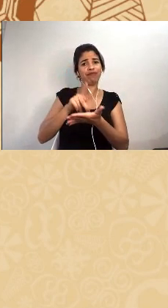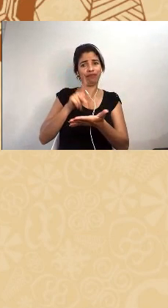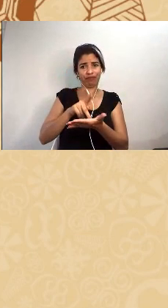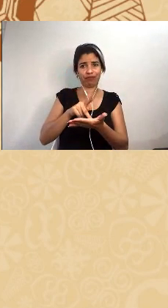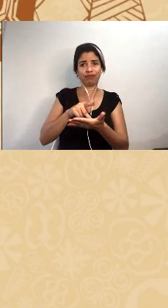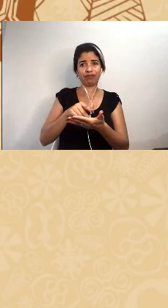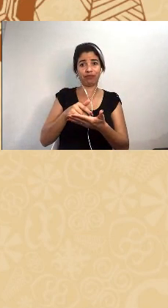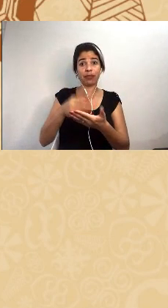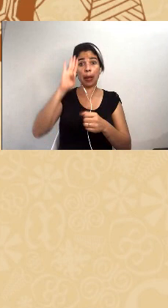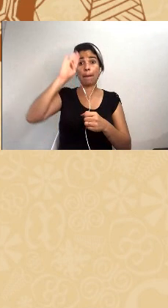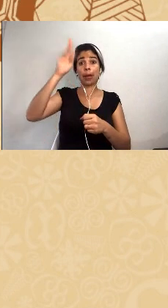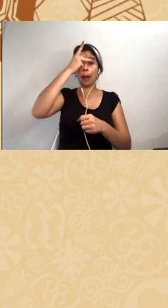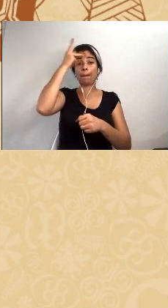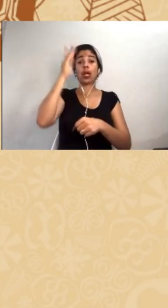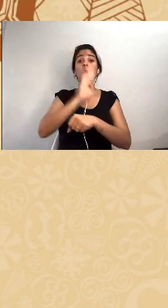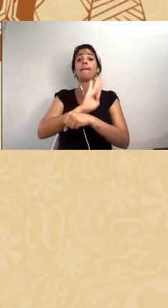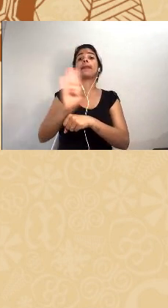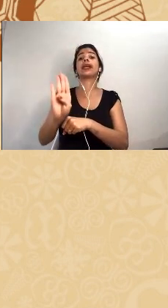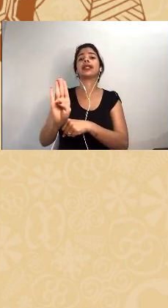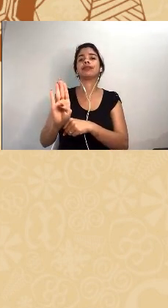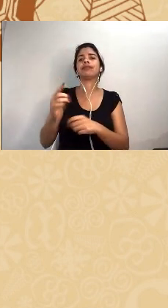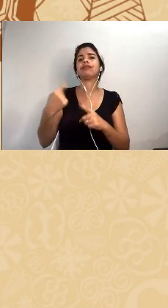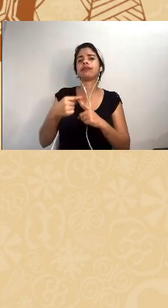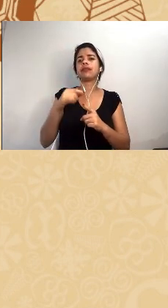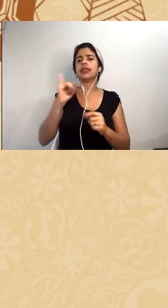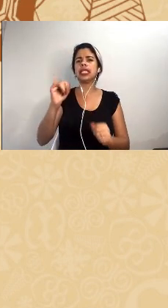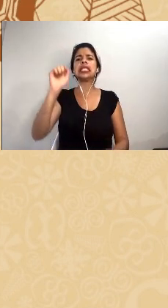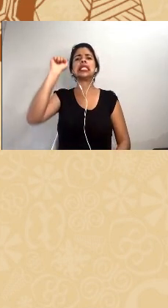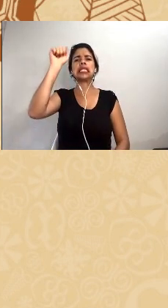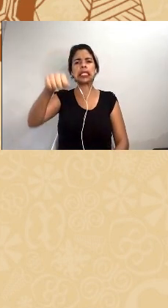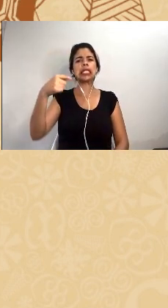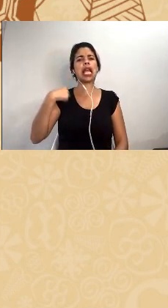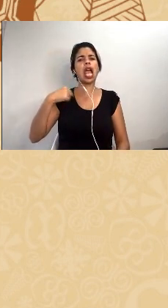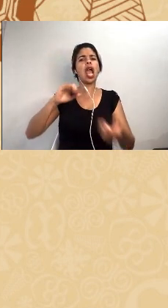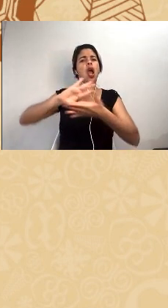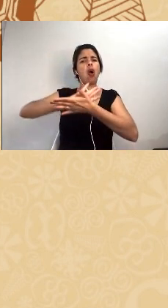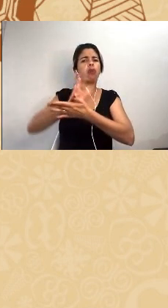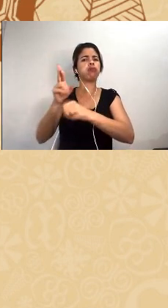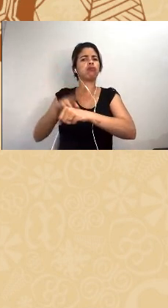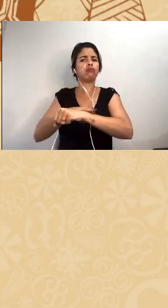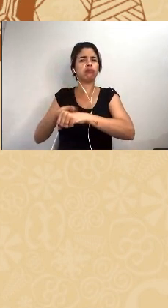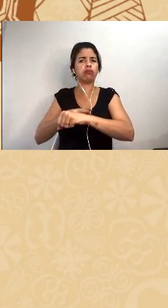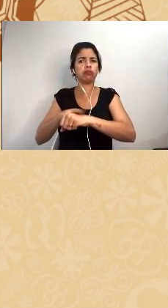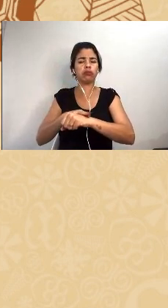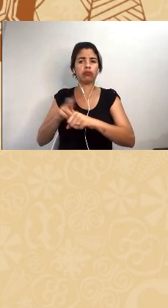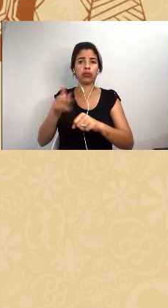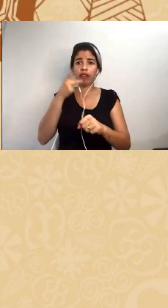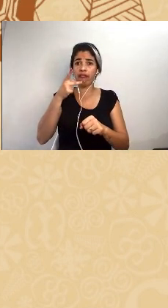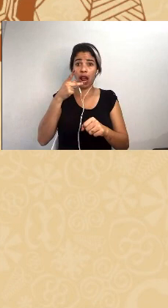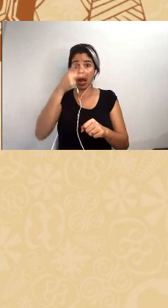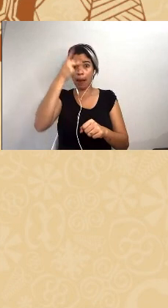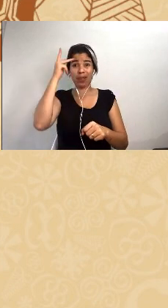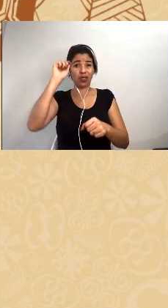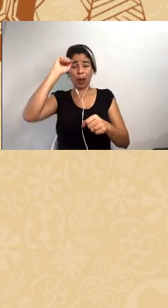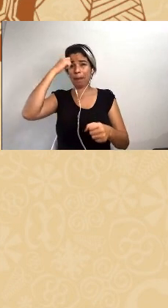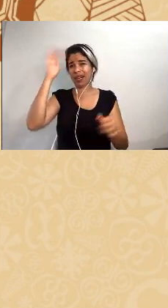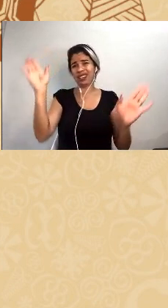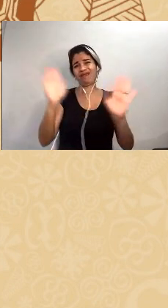para os brancos, né? Então, quando eu digo, sim, eu sou racista, né? Não digam isso para uma pessoa branca, uma pessoa negra,